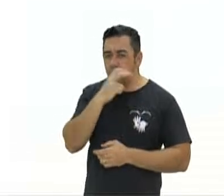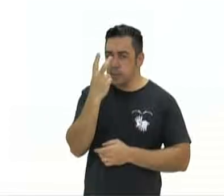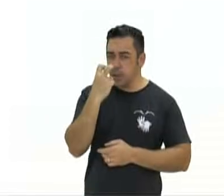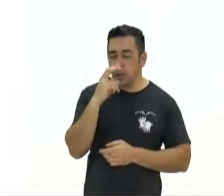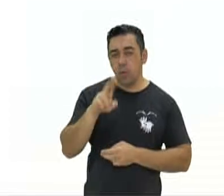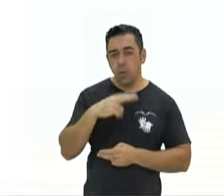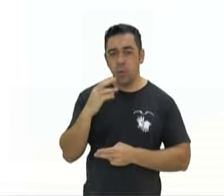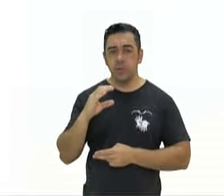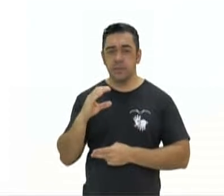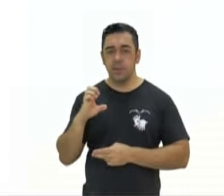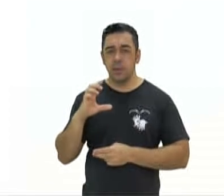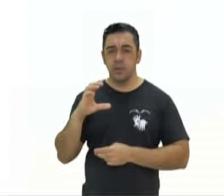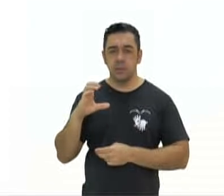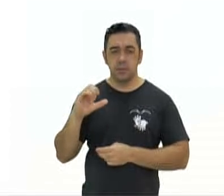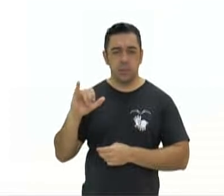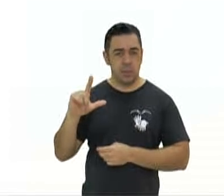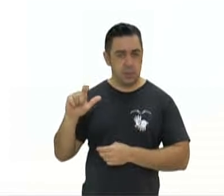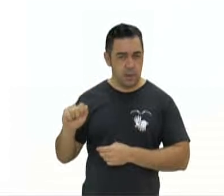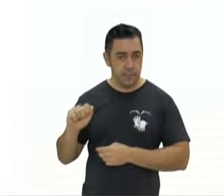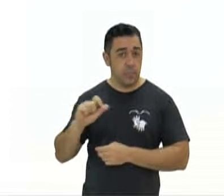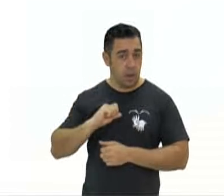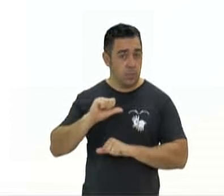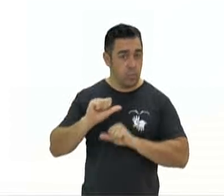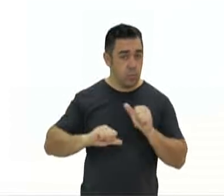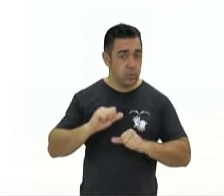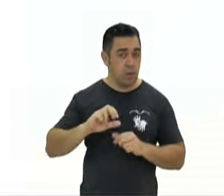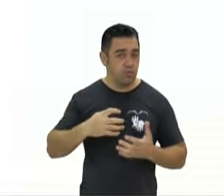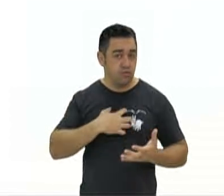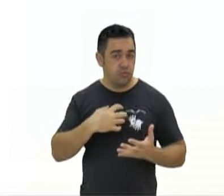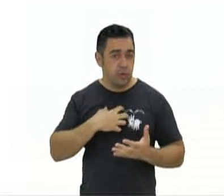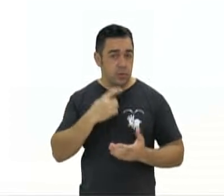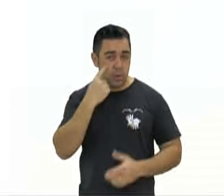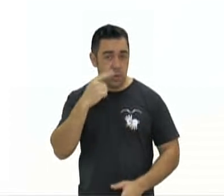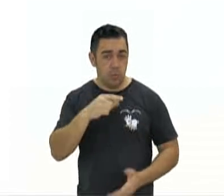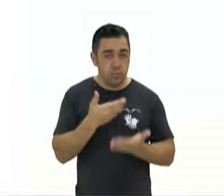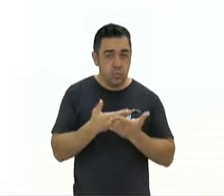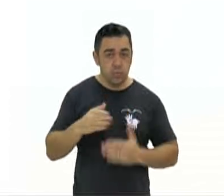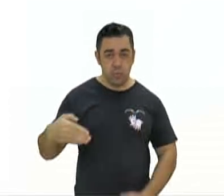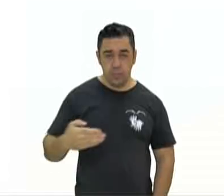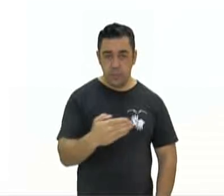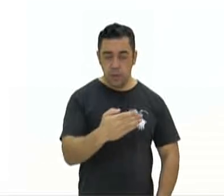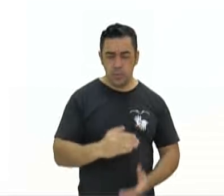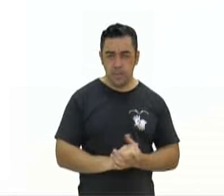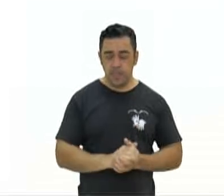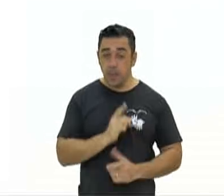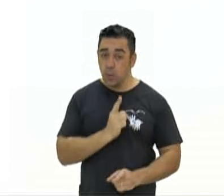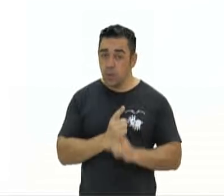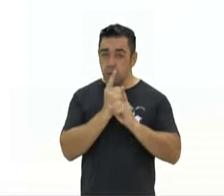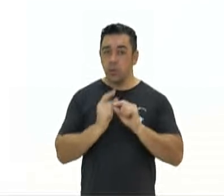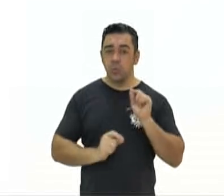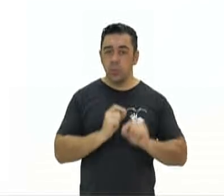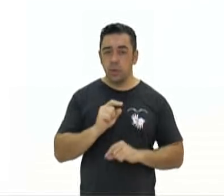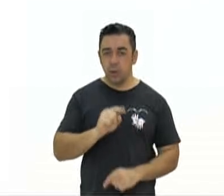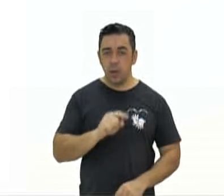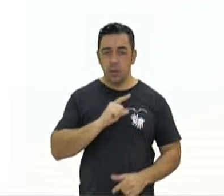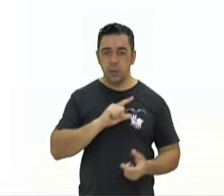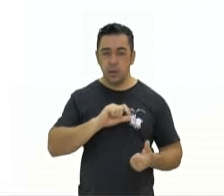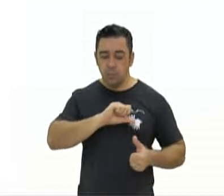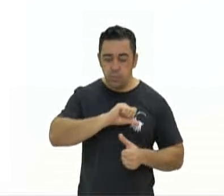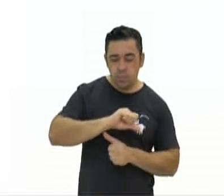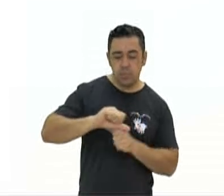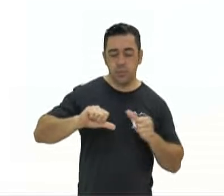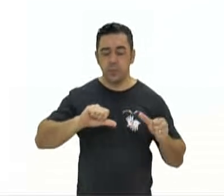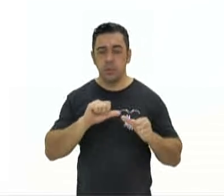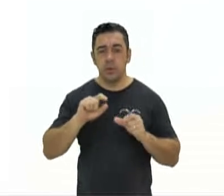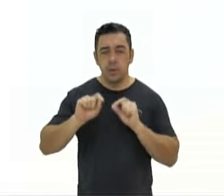pode revolucionar a forma de que a ciência lida com os anfíbios. O achado pode ser mais um exemplo da chamada convergência